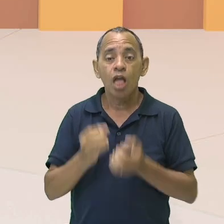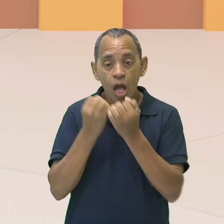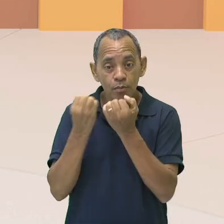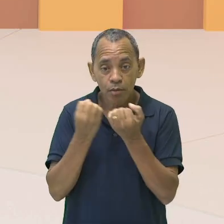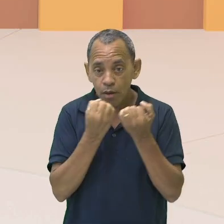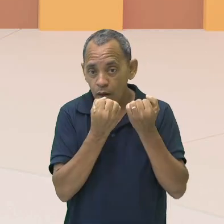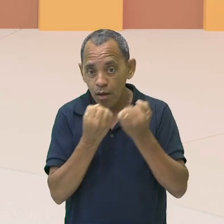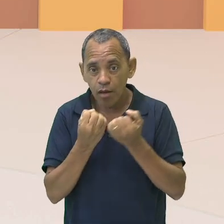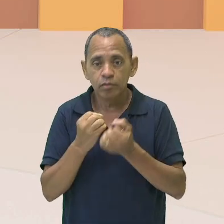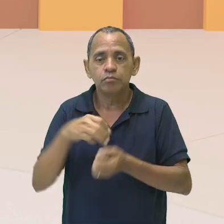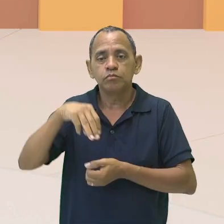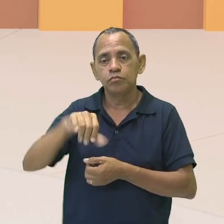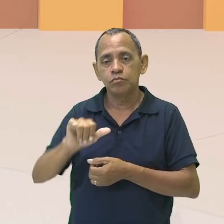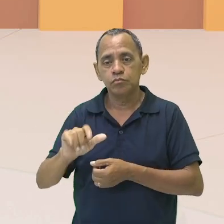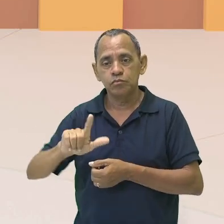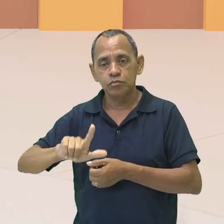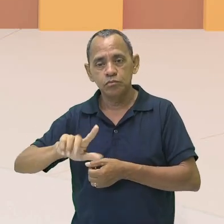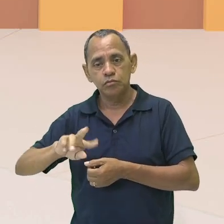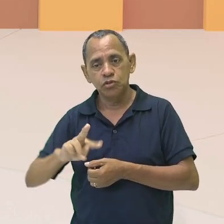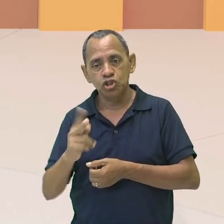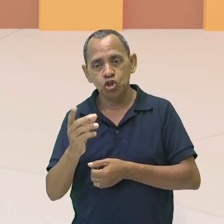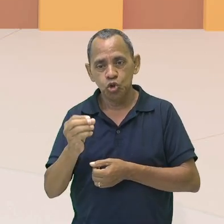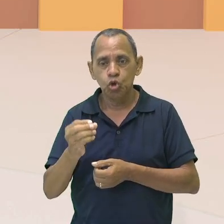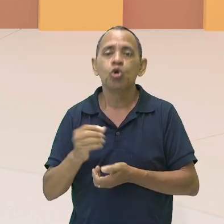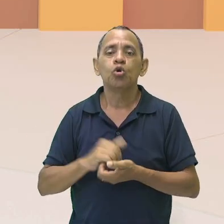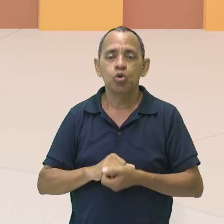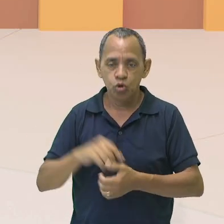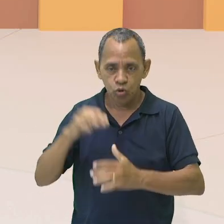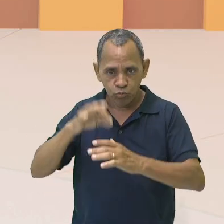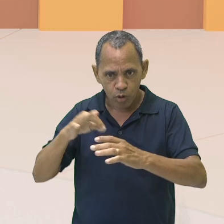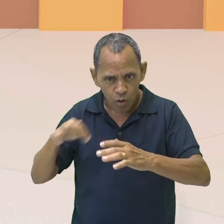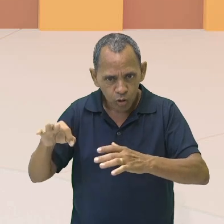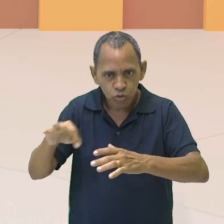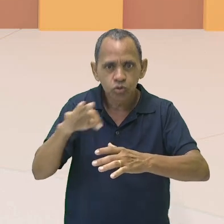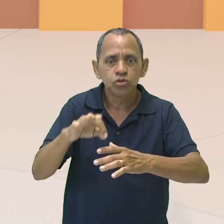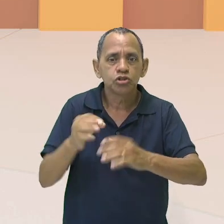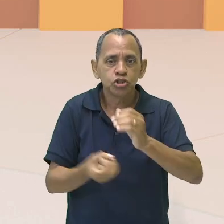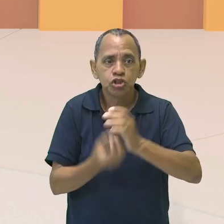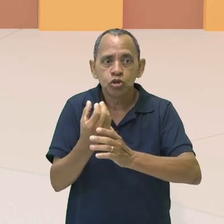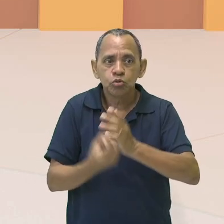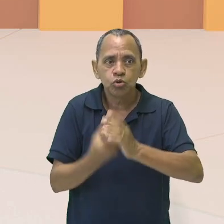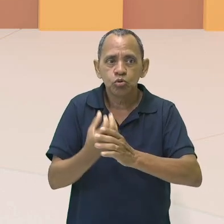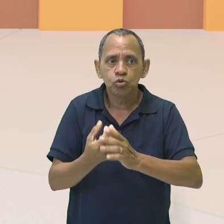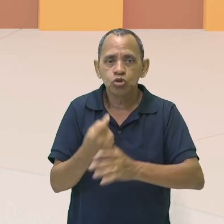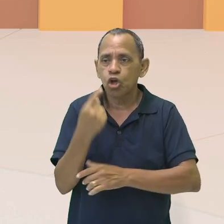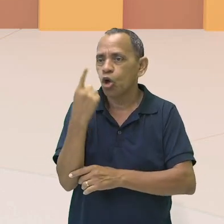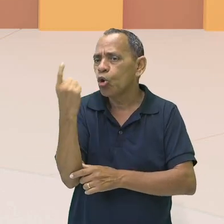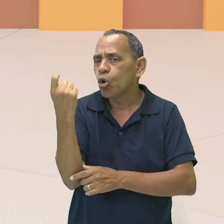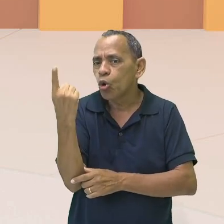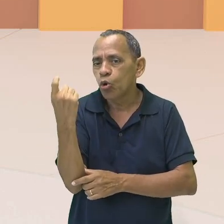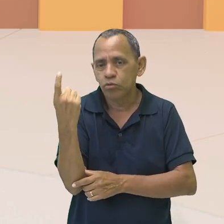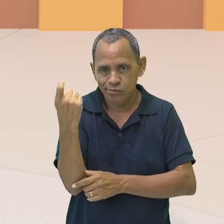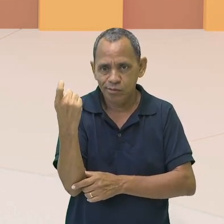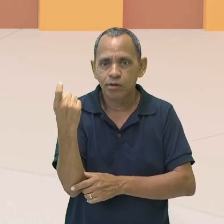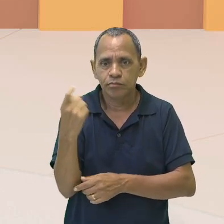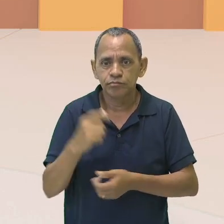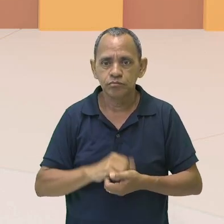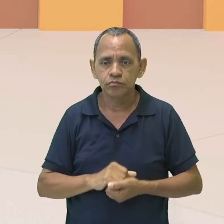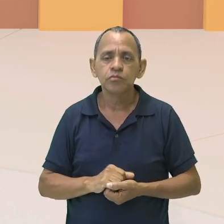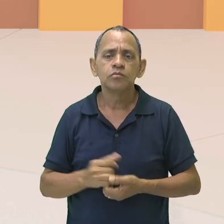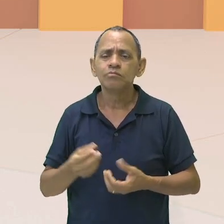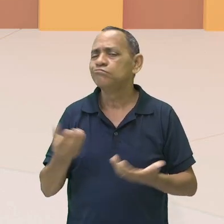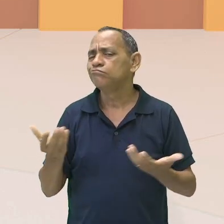das monoculturas, né? Quando você tem ali fazendas muito grandes produzindo uma única coisa. Mas e aí? E as variedades,